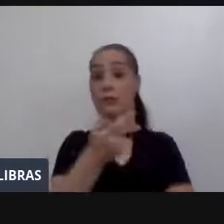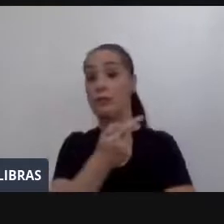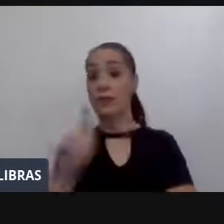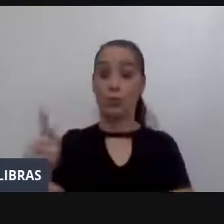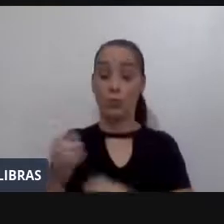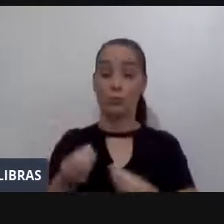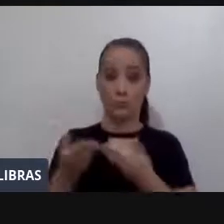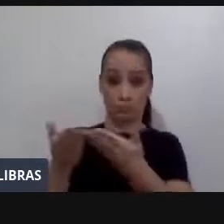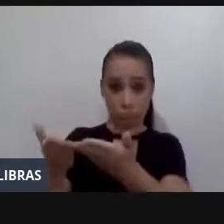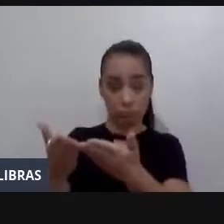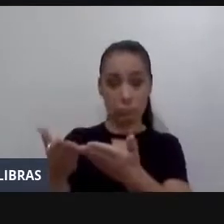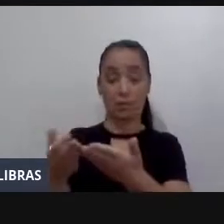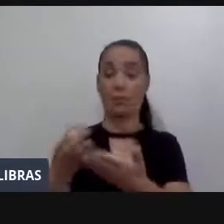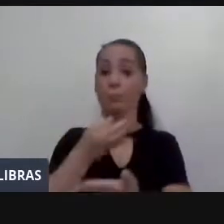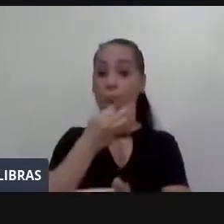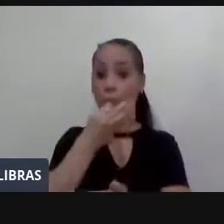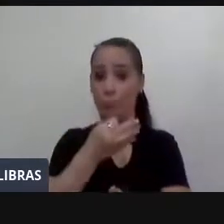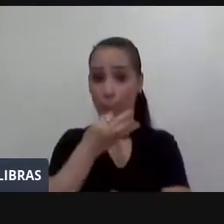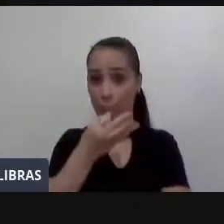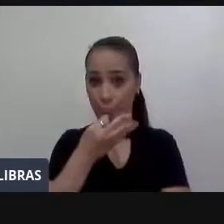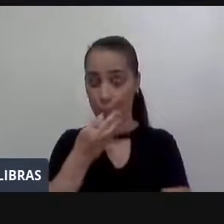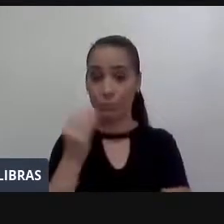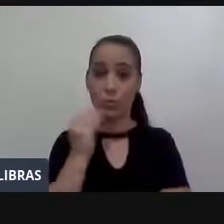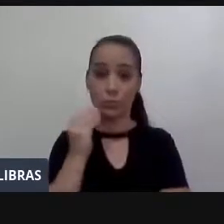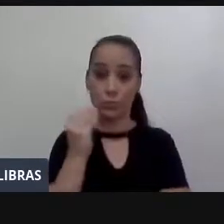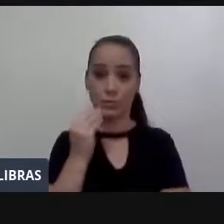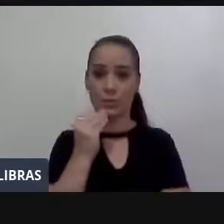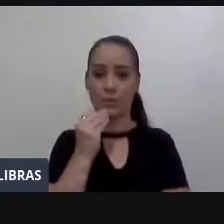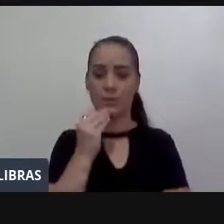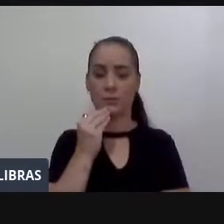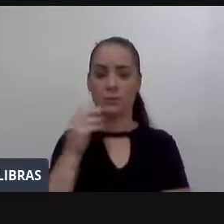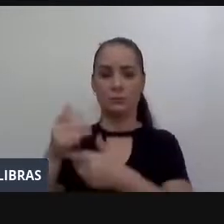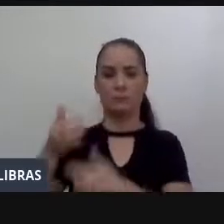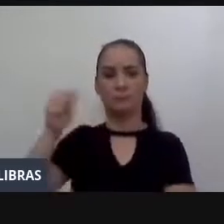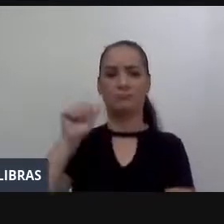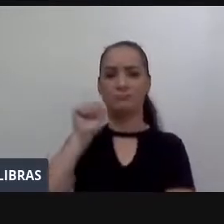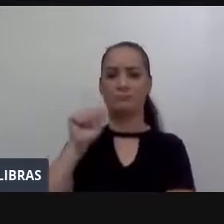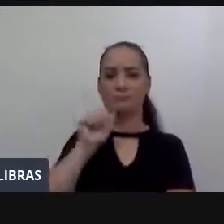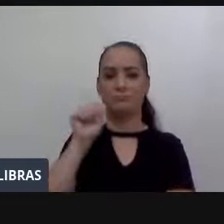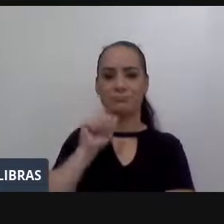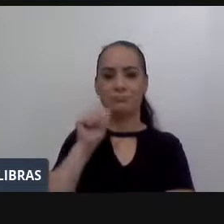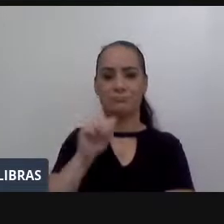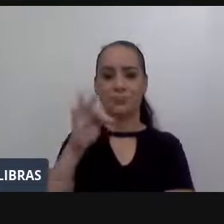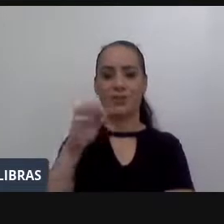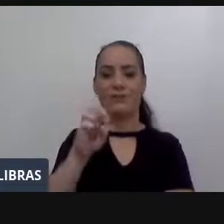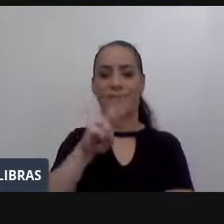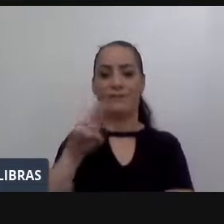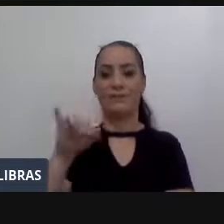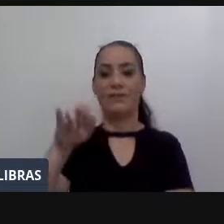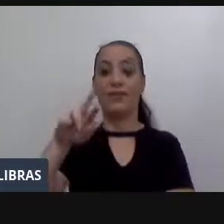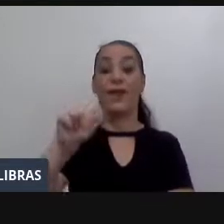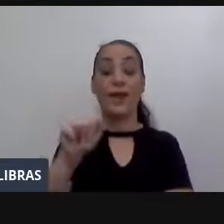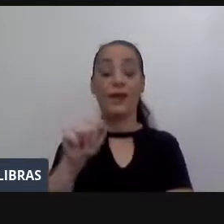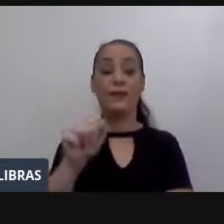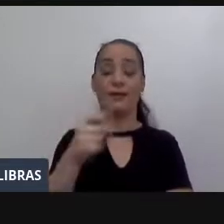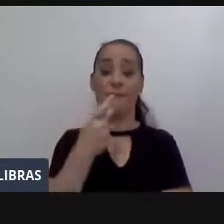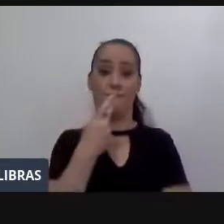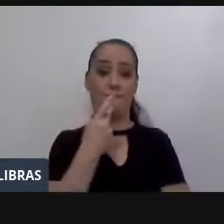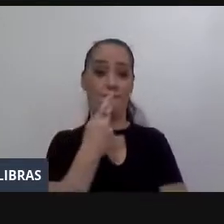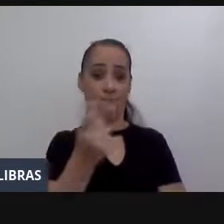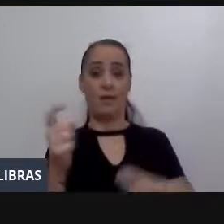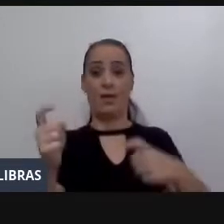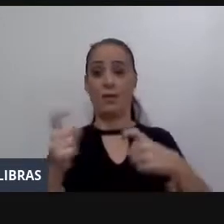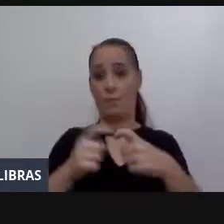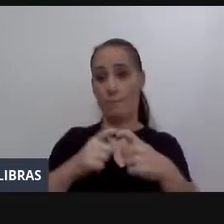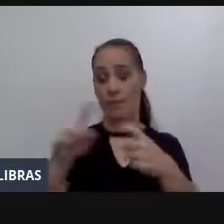ali que a Merlina Ferreira, diz ela, falar para um médico,